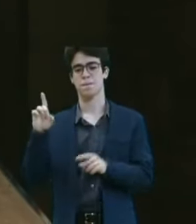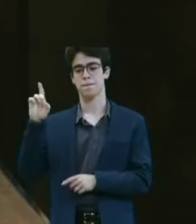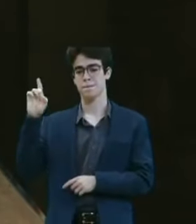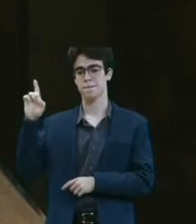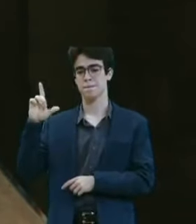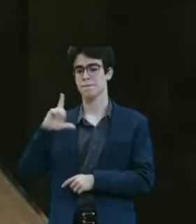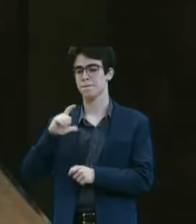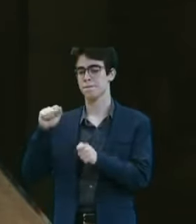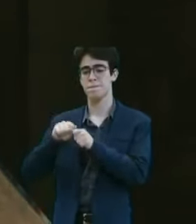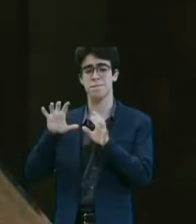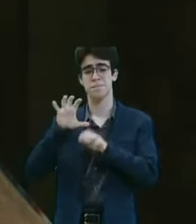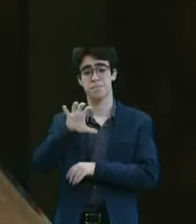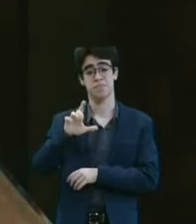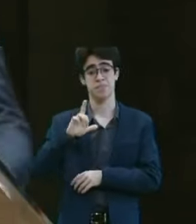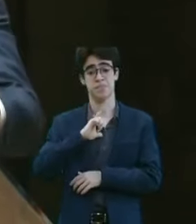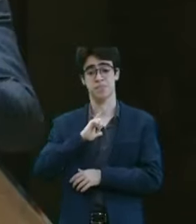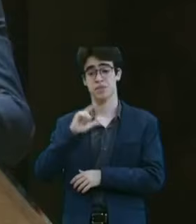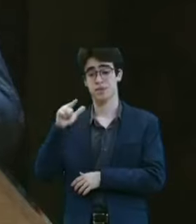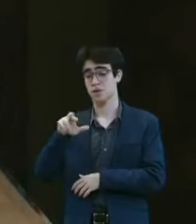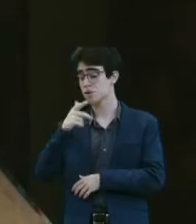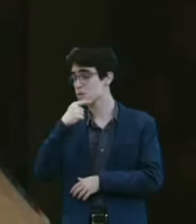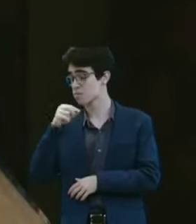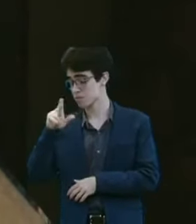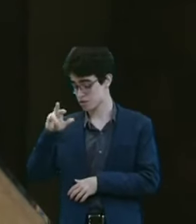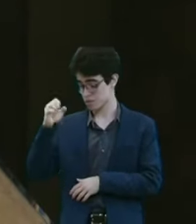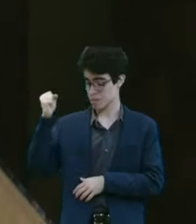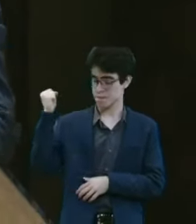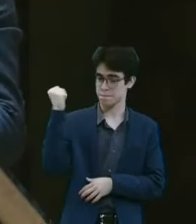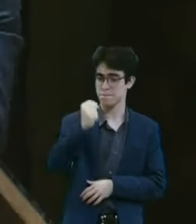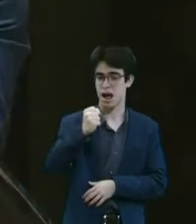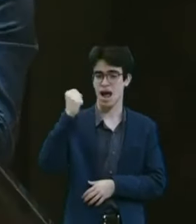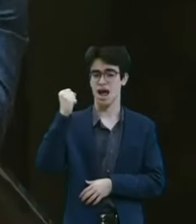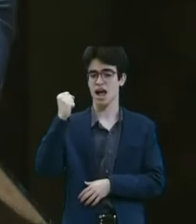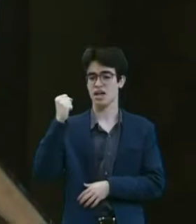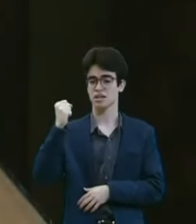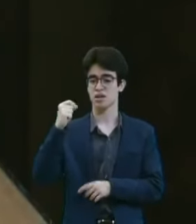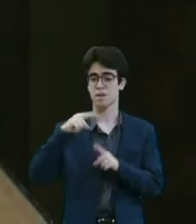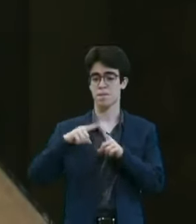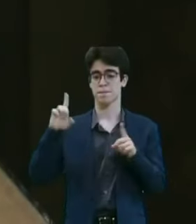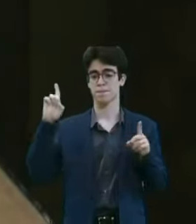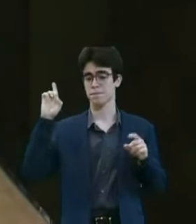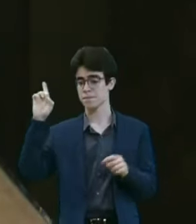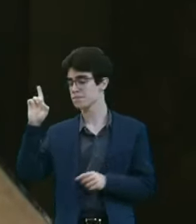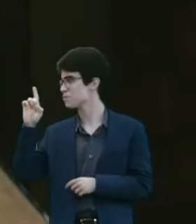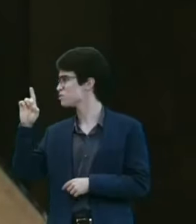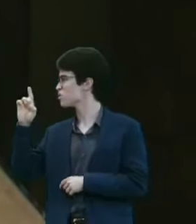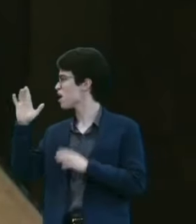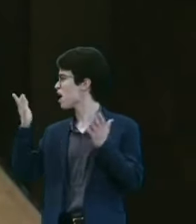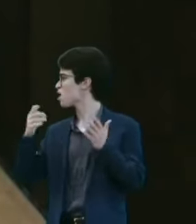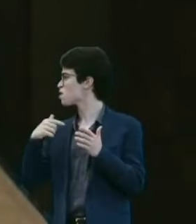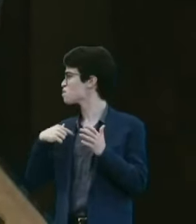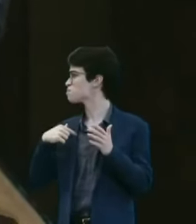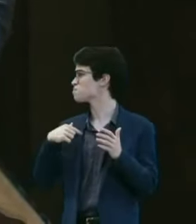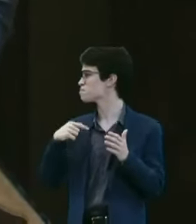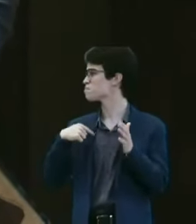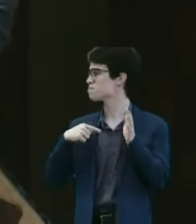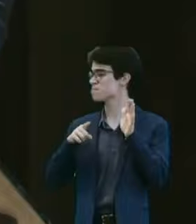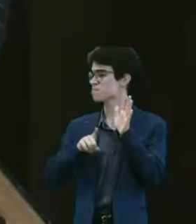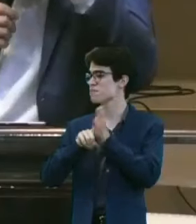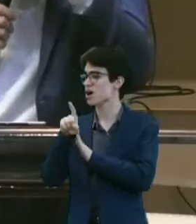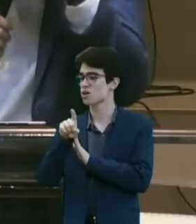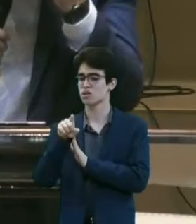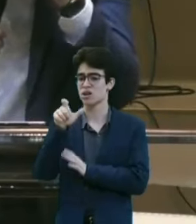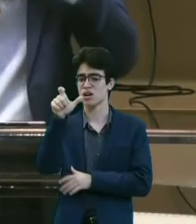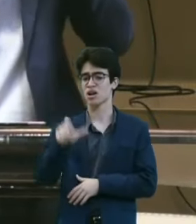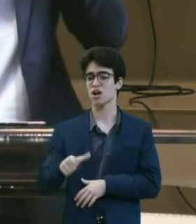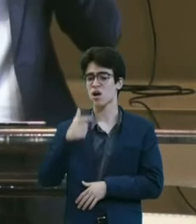nessa situação, tinha matado seu irmão e ele segue adiante. Então Deus vem e pergunta a Caim: onde está o seu